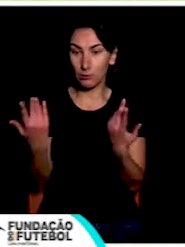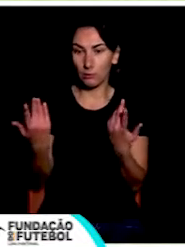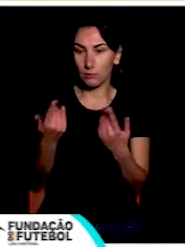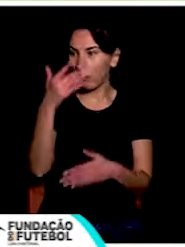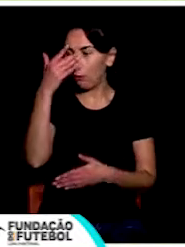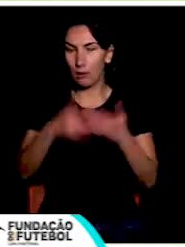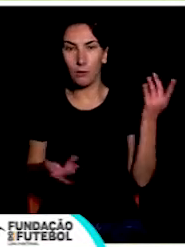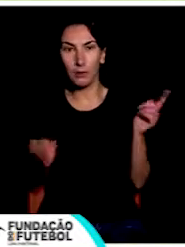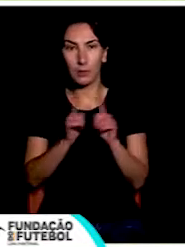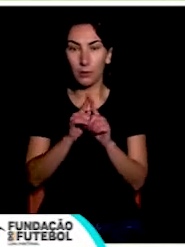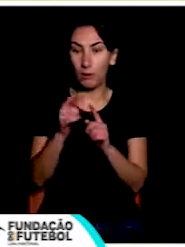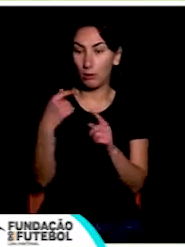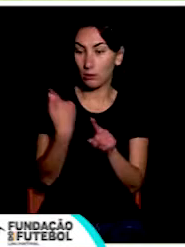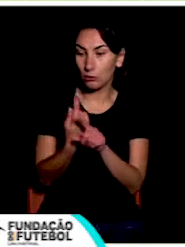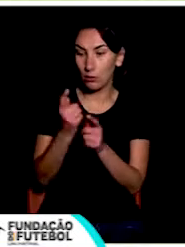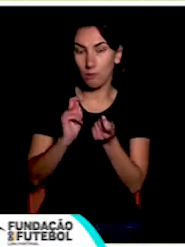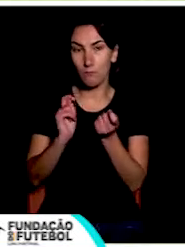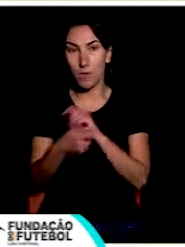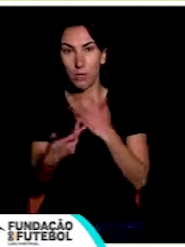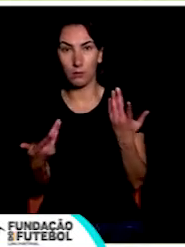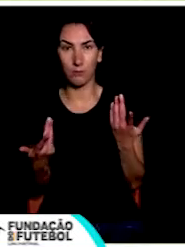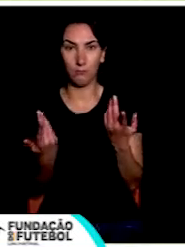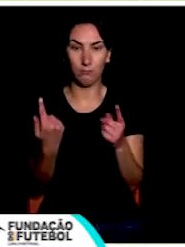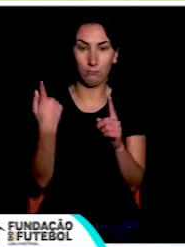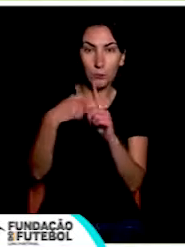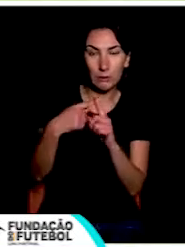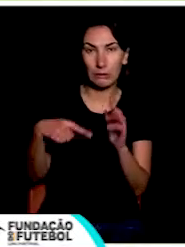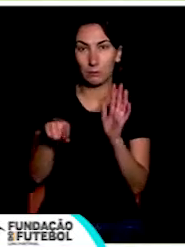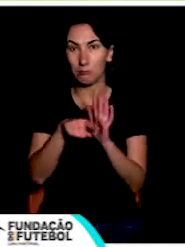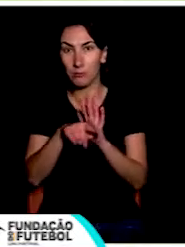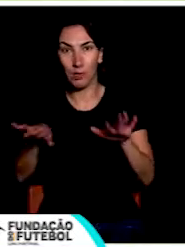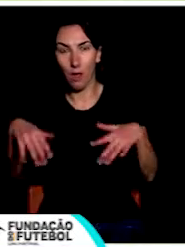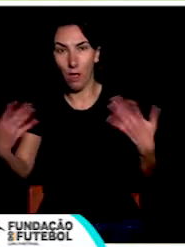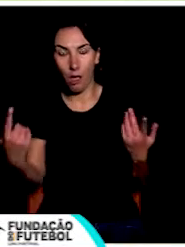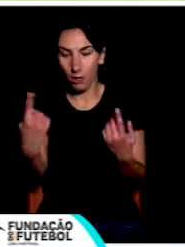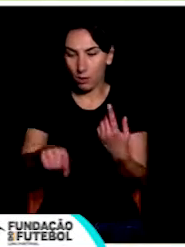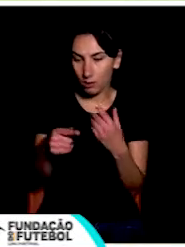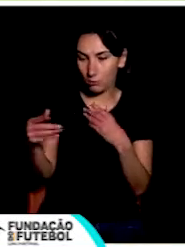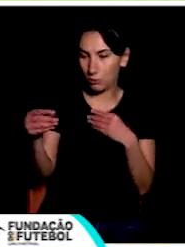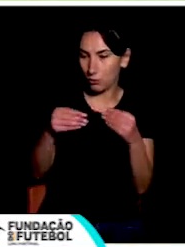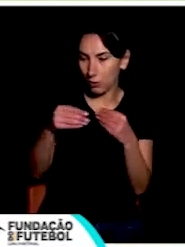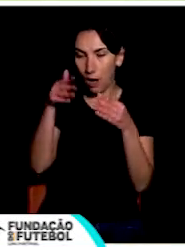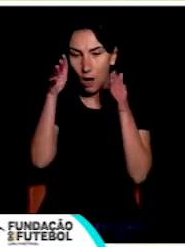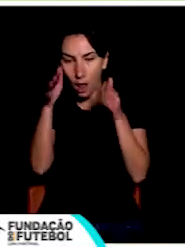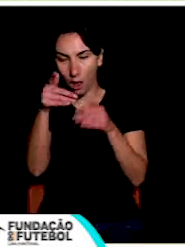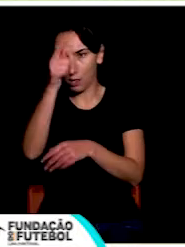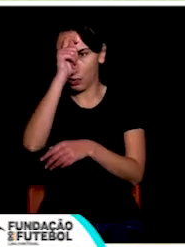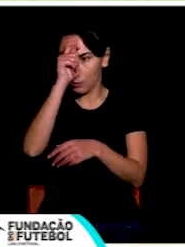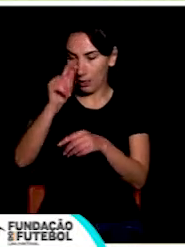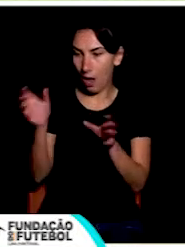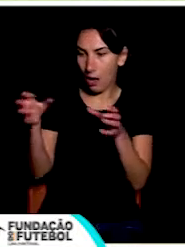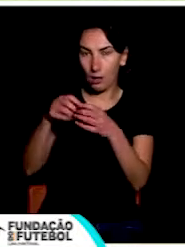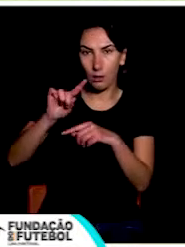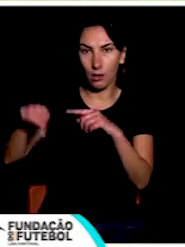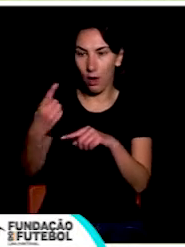sabemos perfeitamente que de um momento para outro as coisas podem se alterar pelo lado positivo, mas também pelo lado negativo. Nós temos que jogar concentrados, temos que respeitar